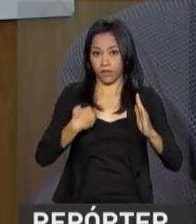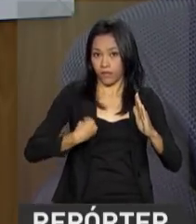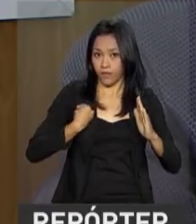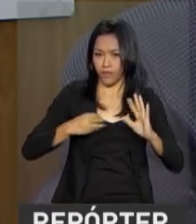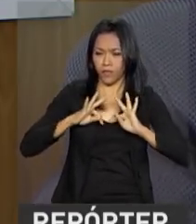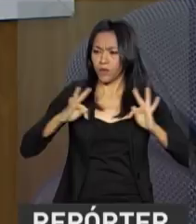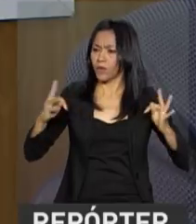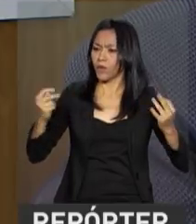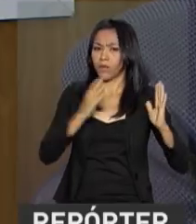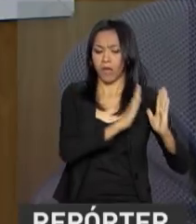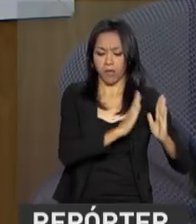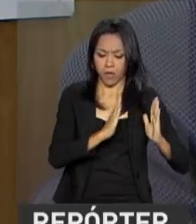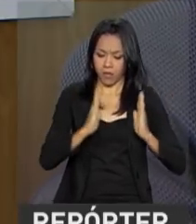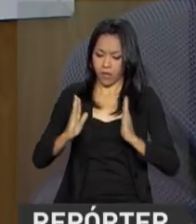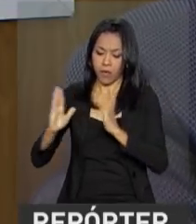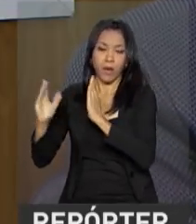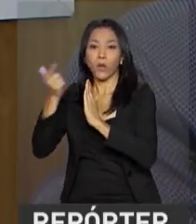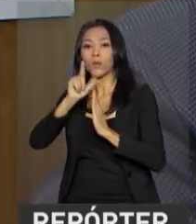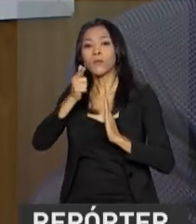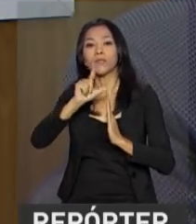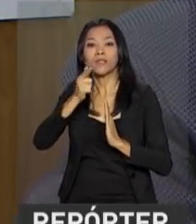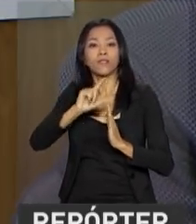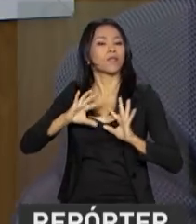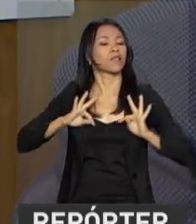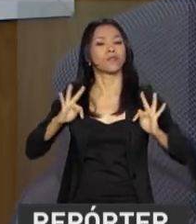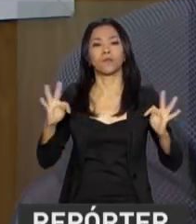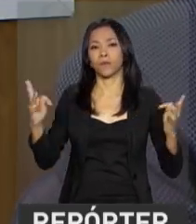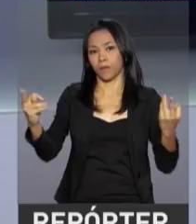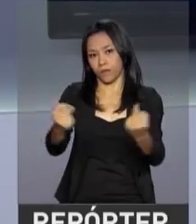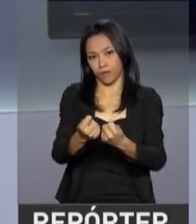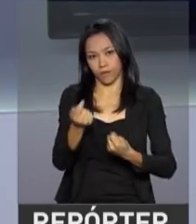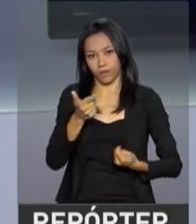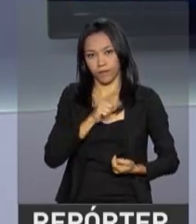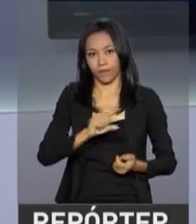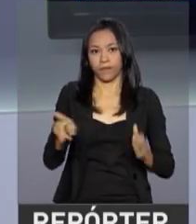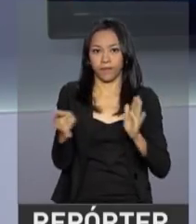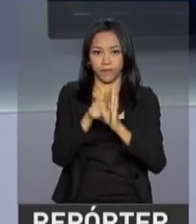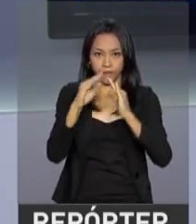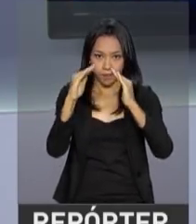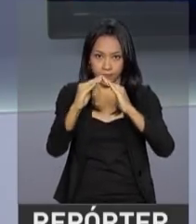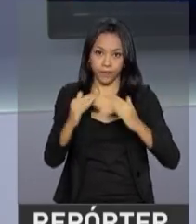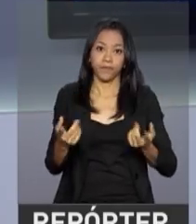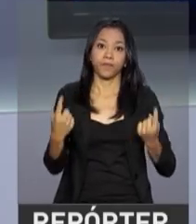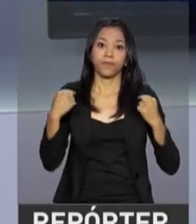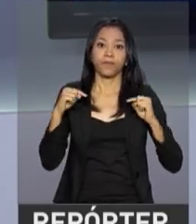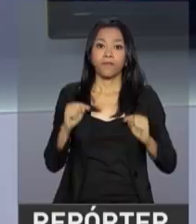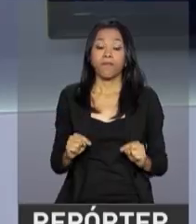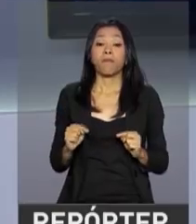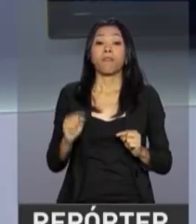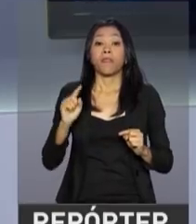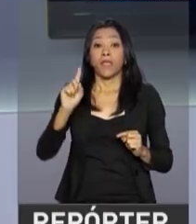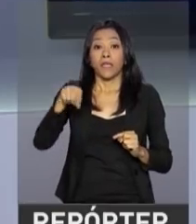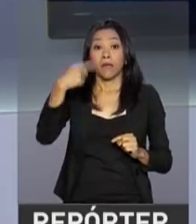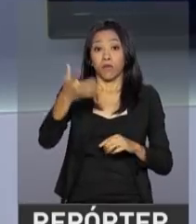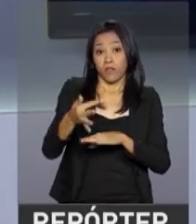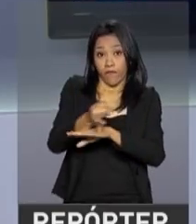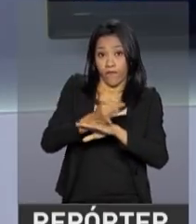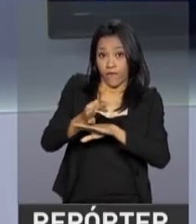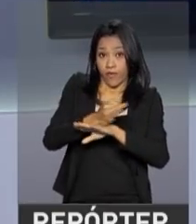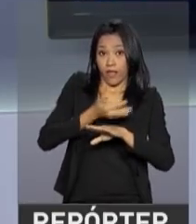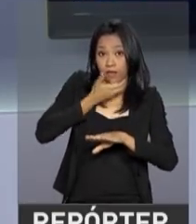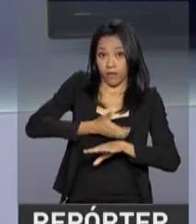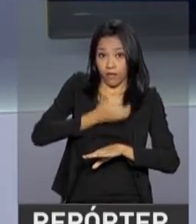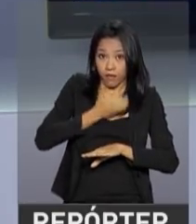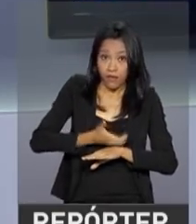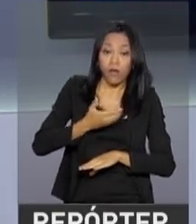consigam chegar a todos que efetivamente precisam depois do feriado de natal os bancos voltam a